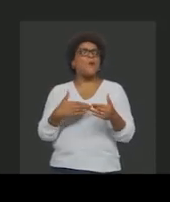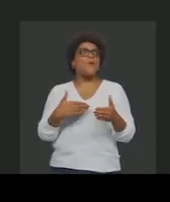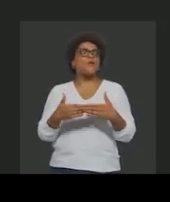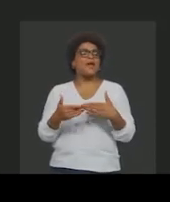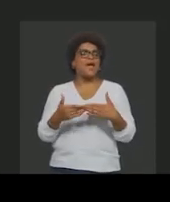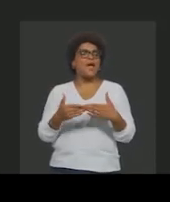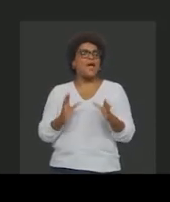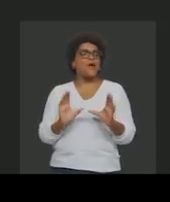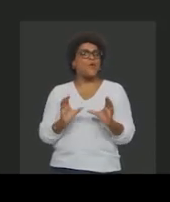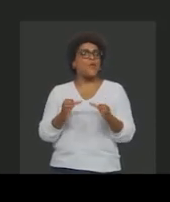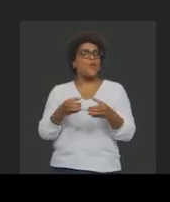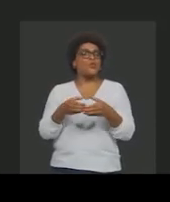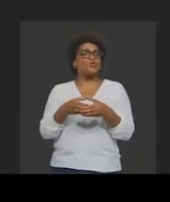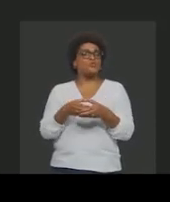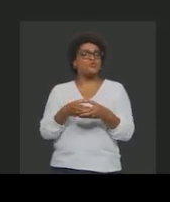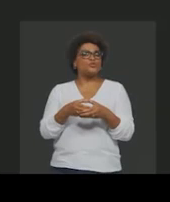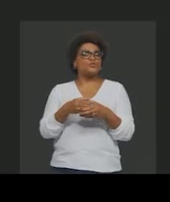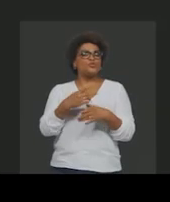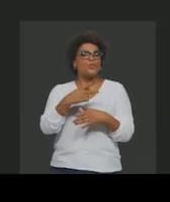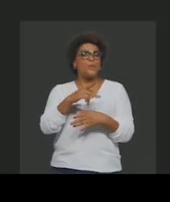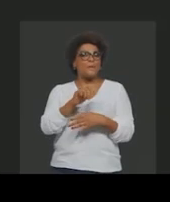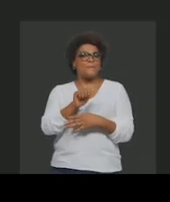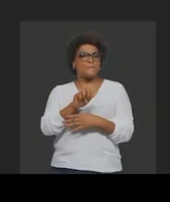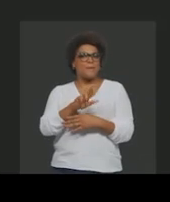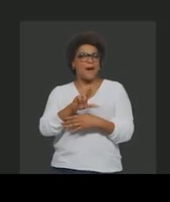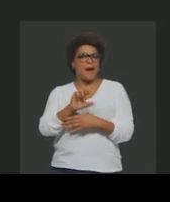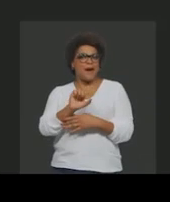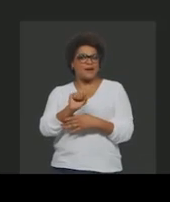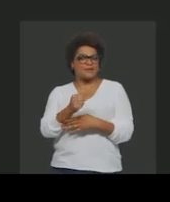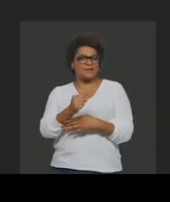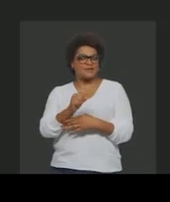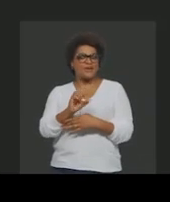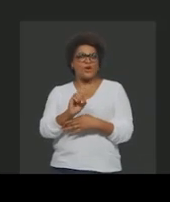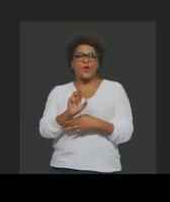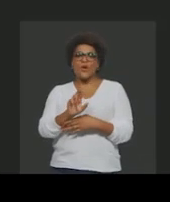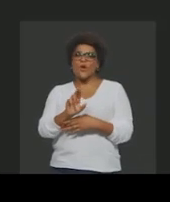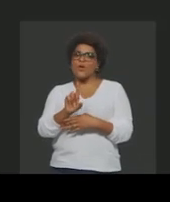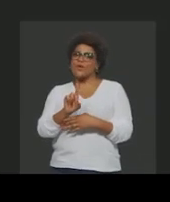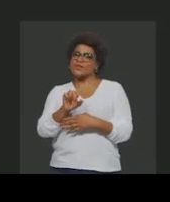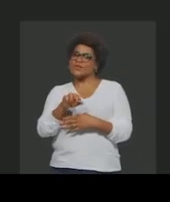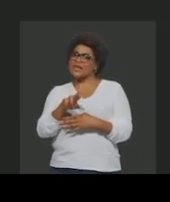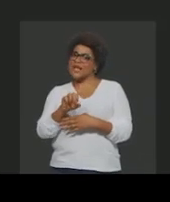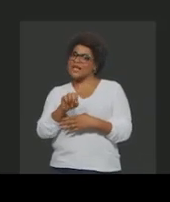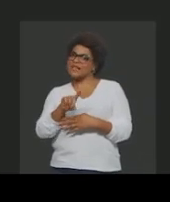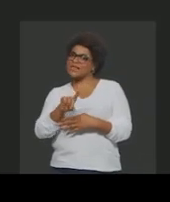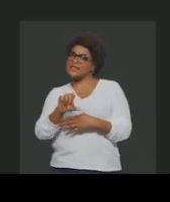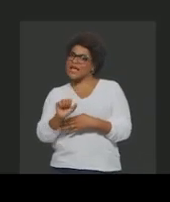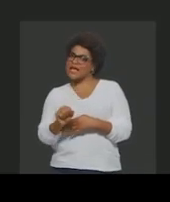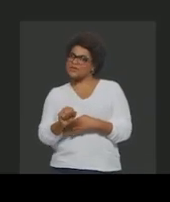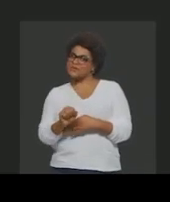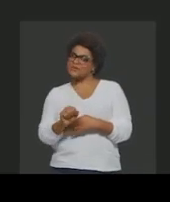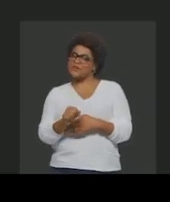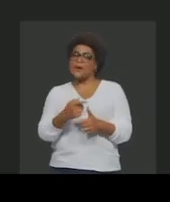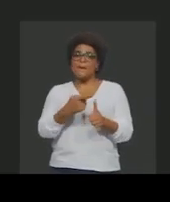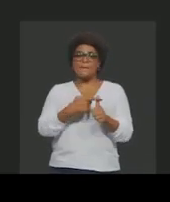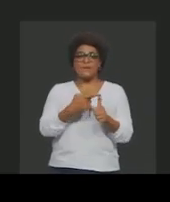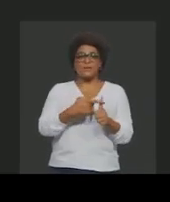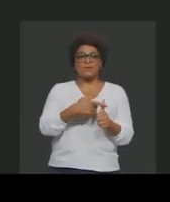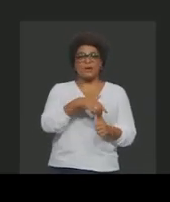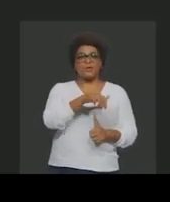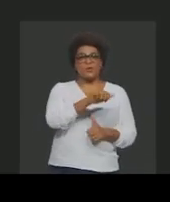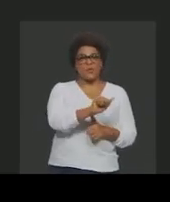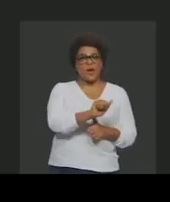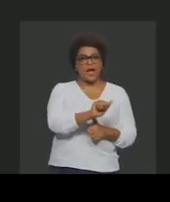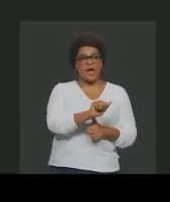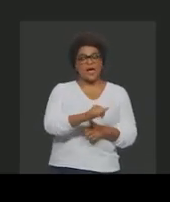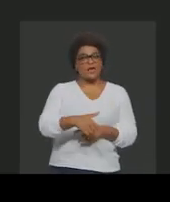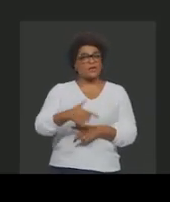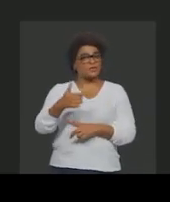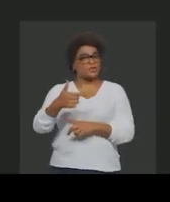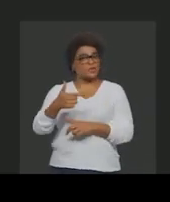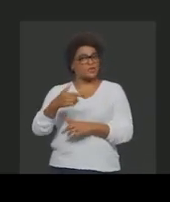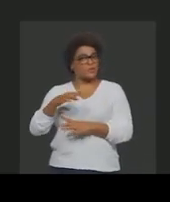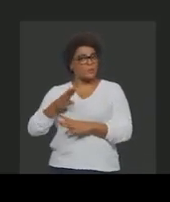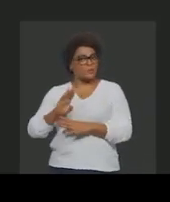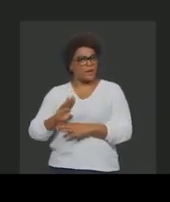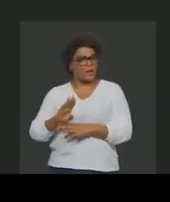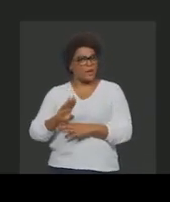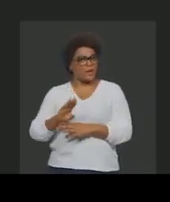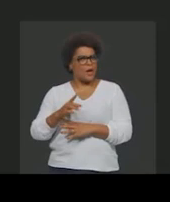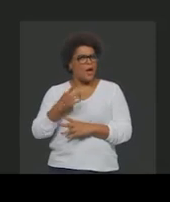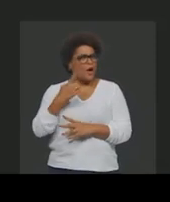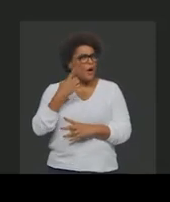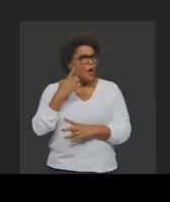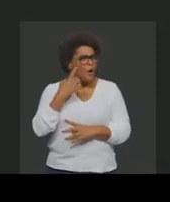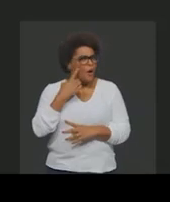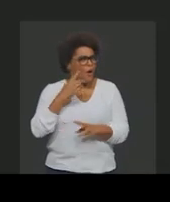qualquer conjunto de pares ordenados com primeira entrada em A e segunda em B. Você entendeu a diferença? Se você fala